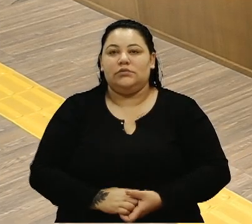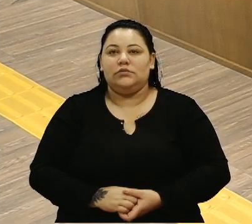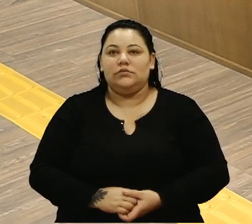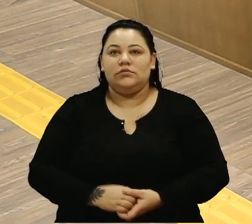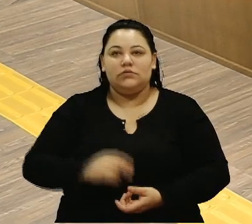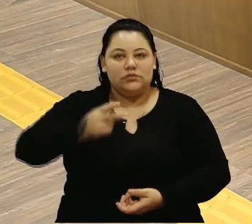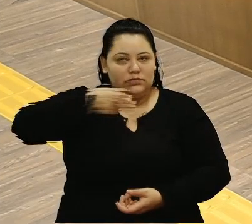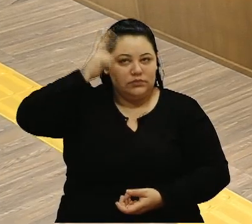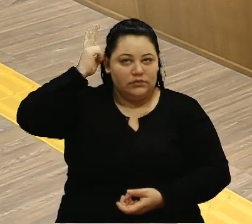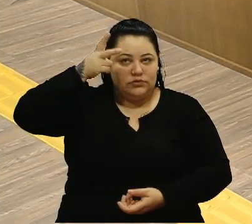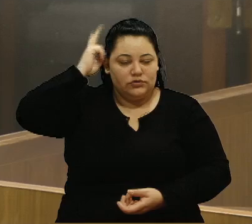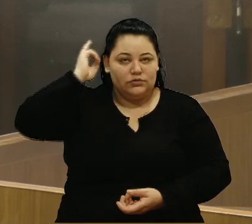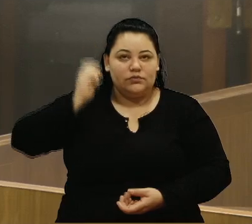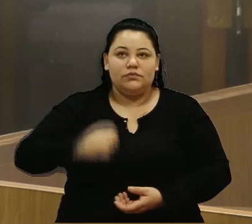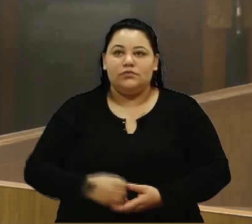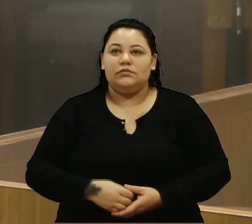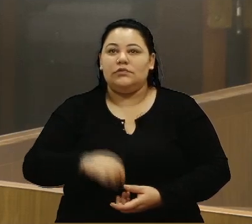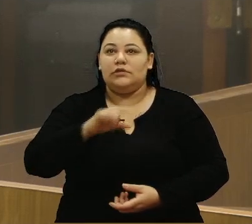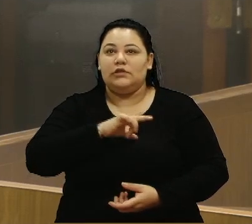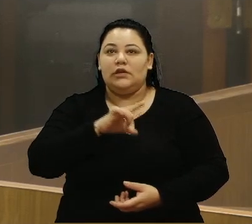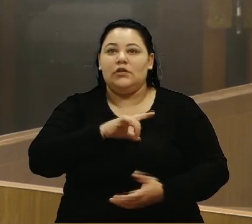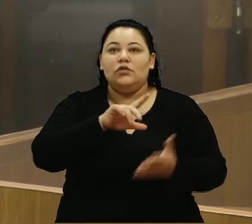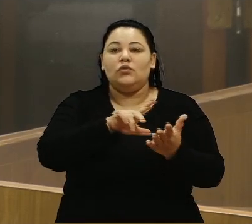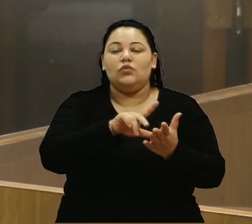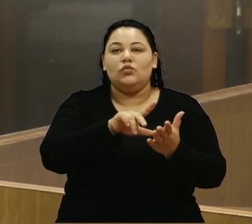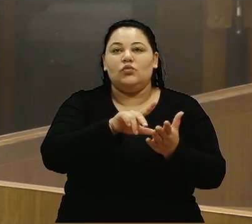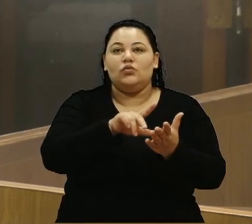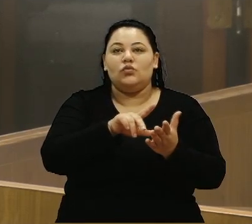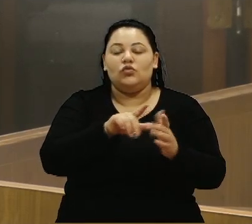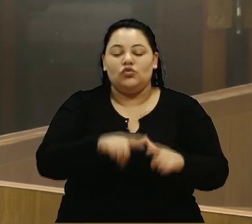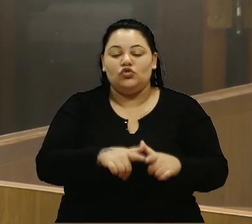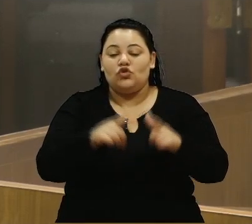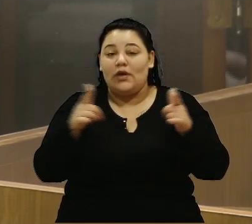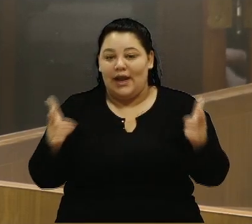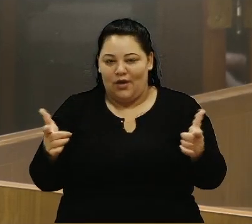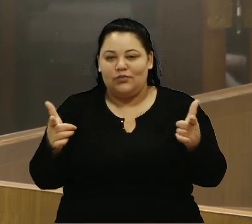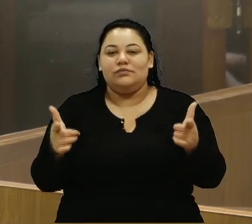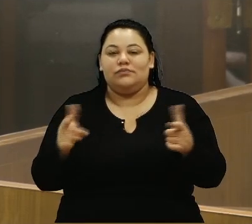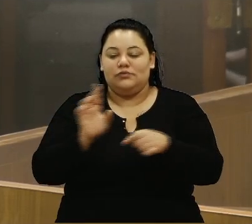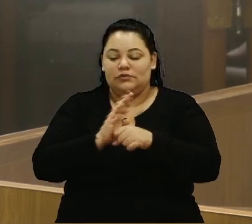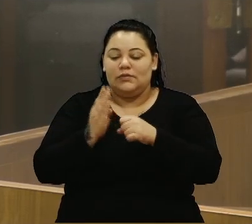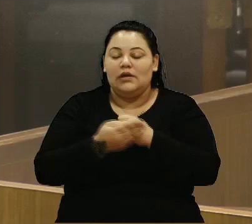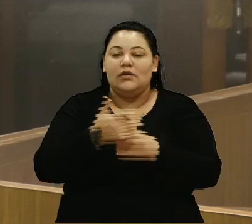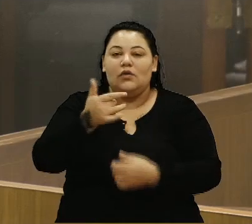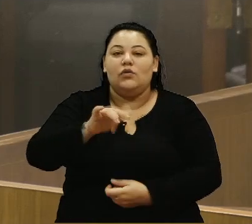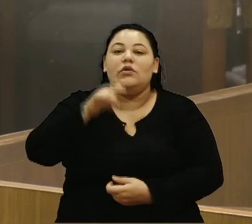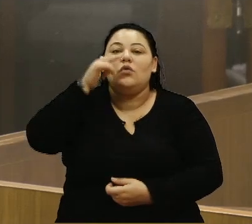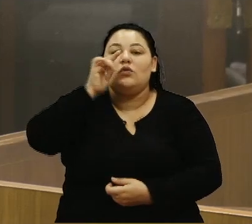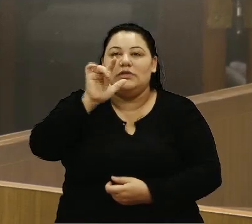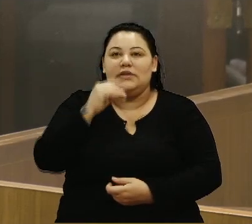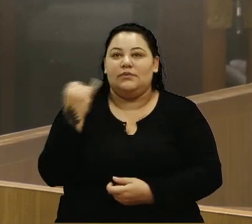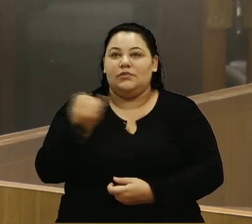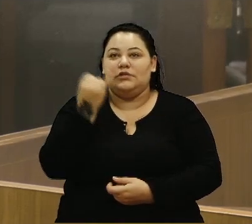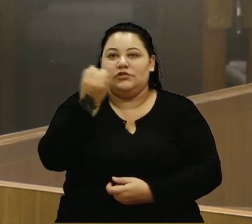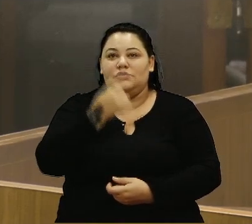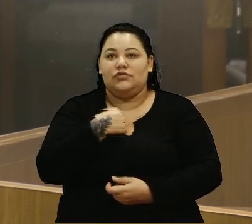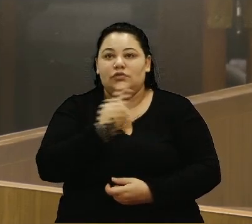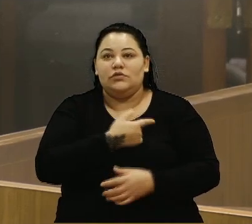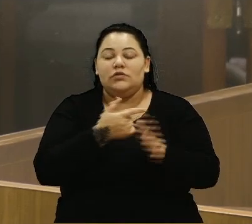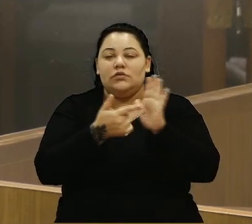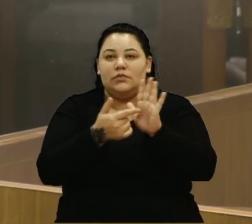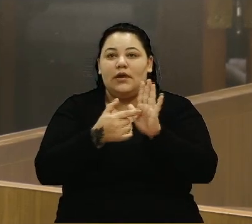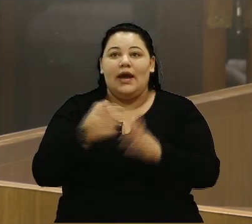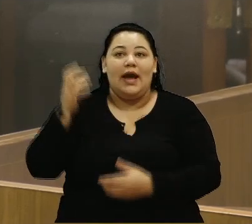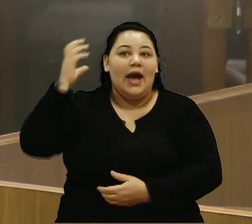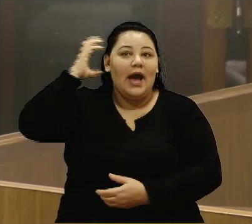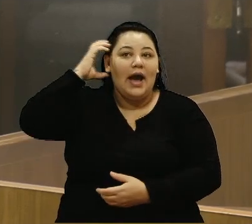Valdir. Temos o Jornal dos Bairros também, que é outra conquista importante, que a gente está aí no dia a dia. A Rádio